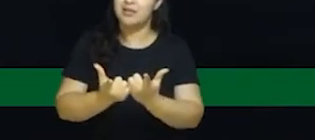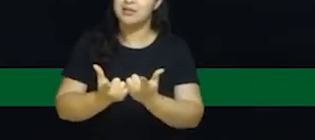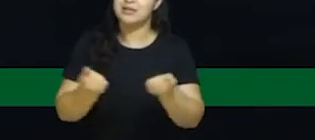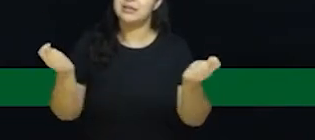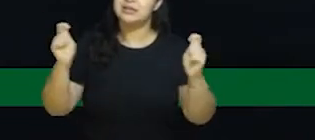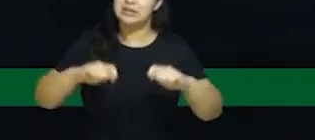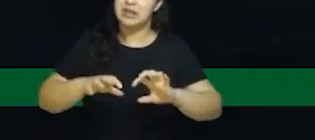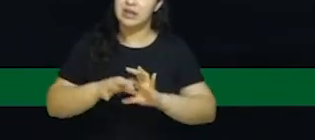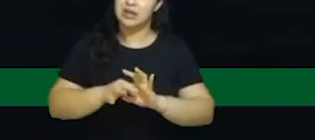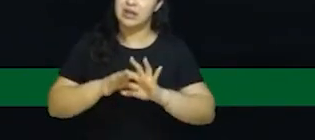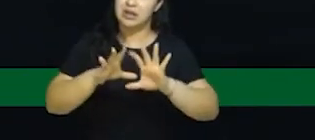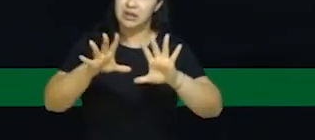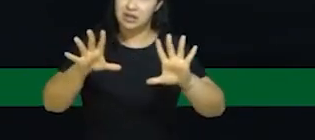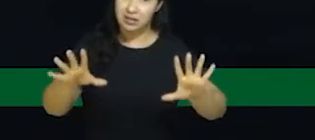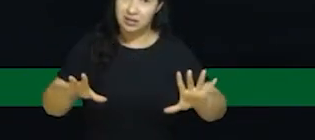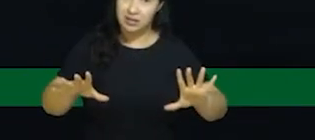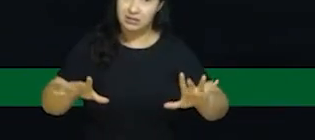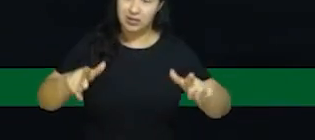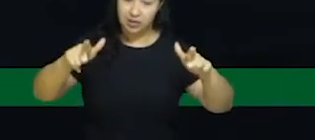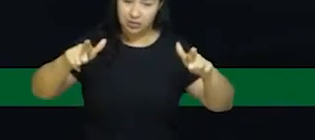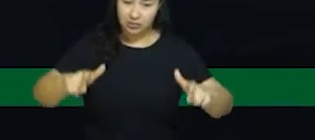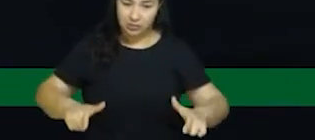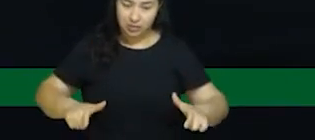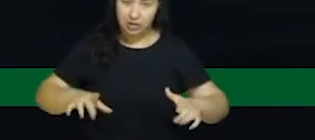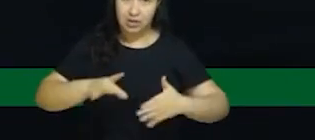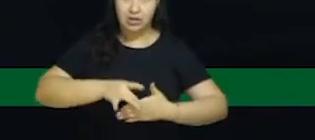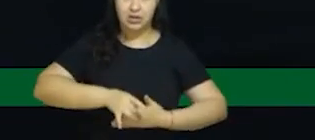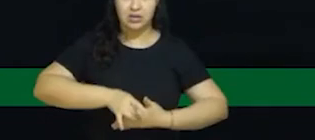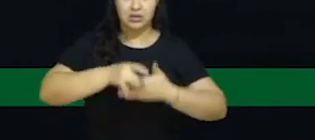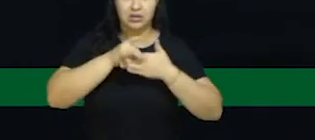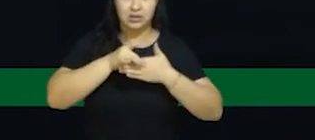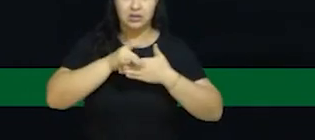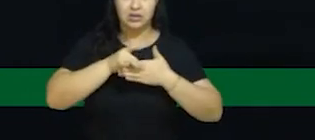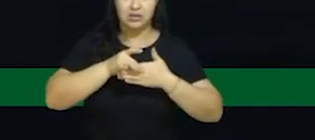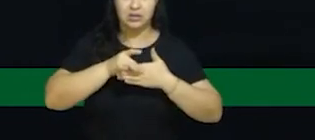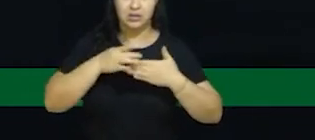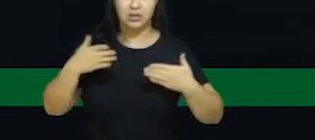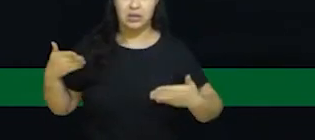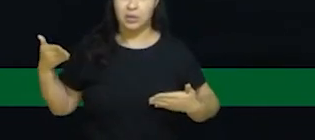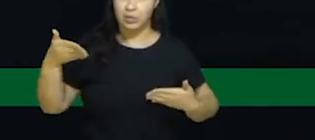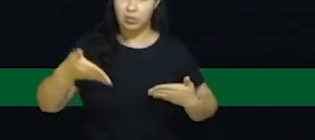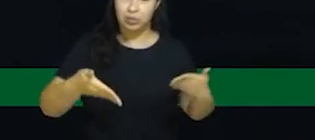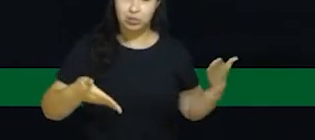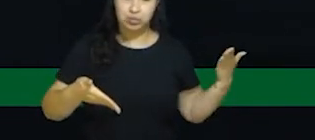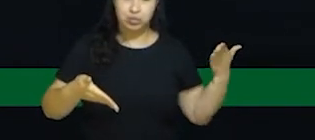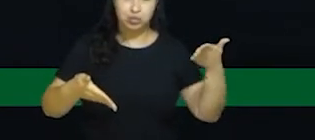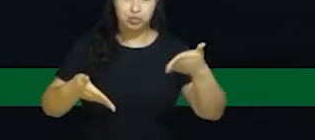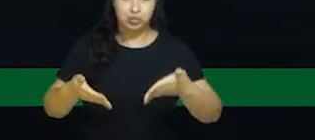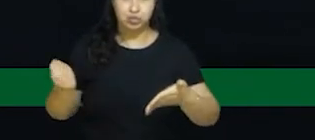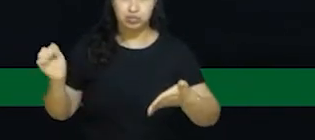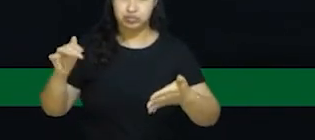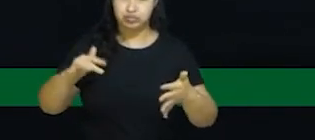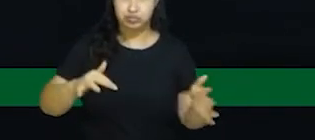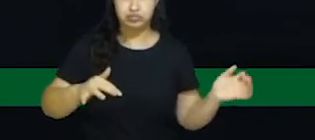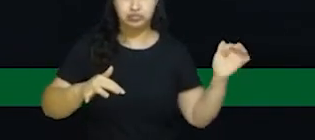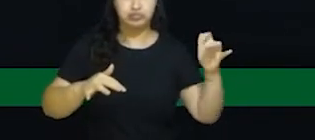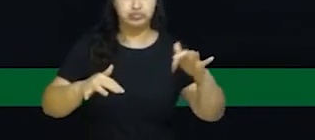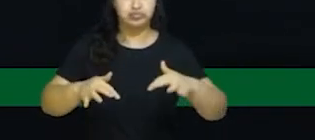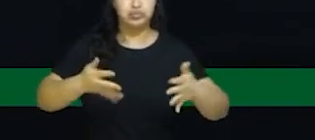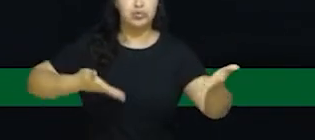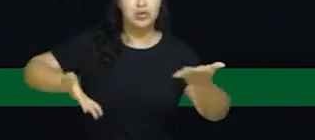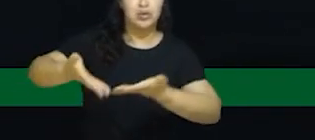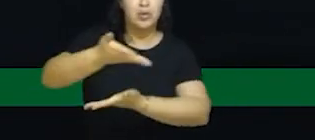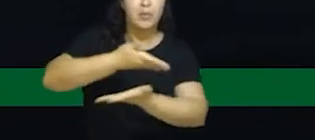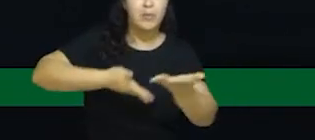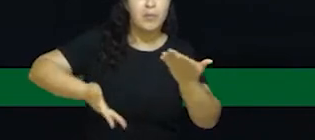que as lideranças locais possam compartilhar as suas necessidades e as suas